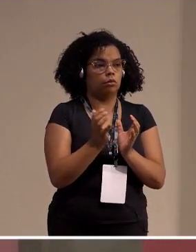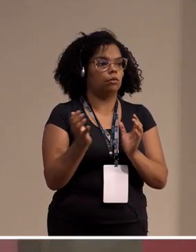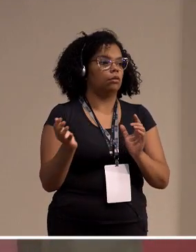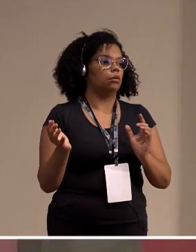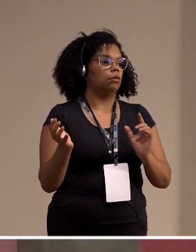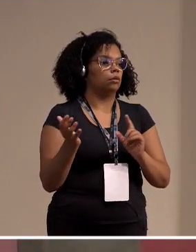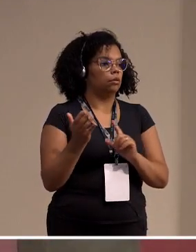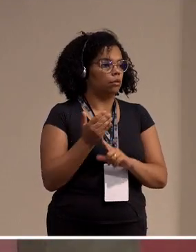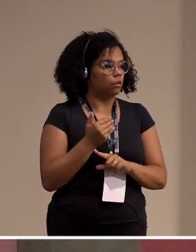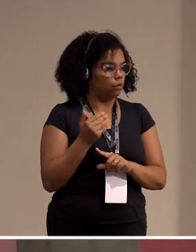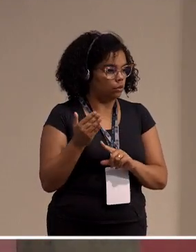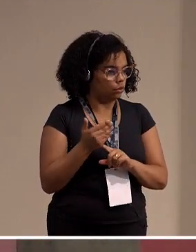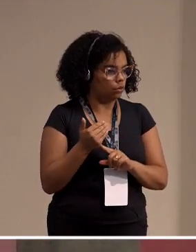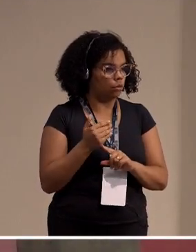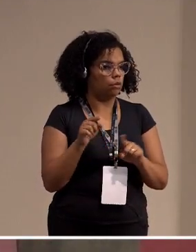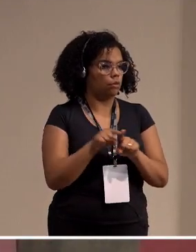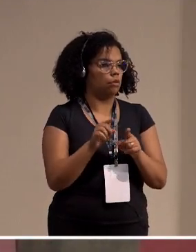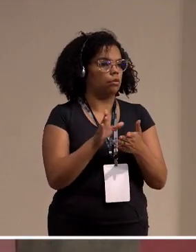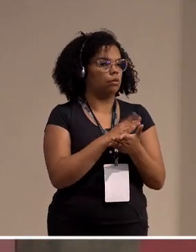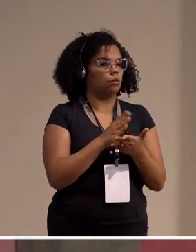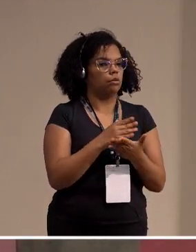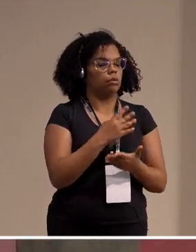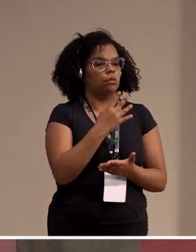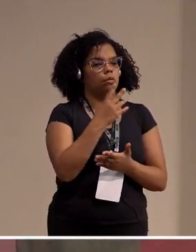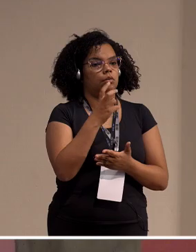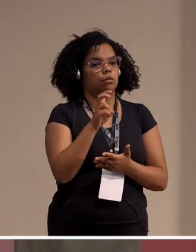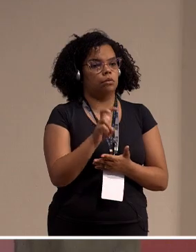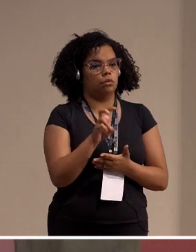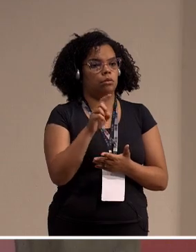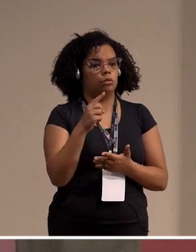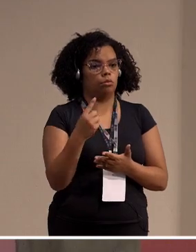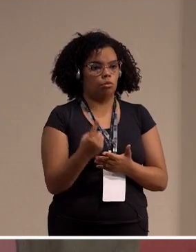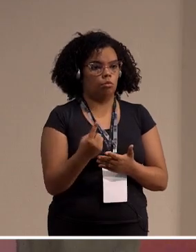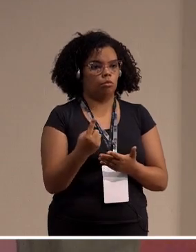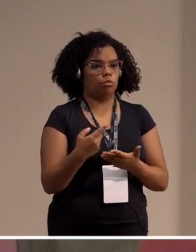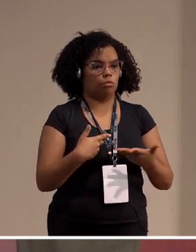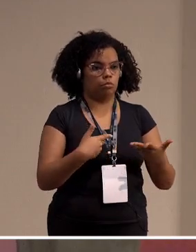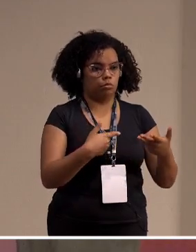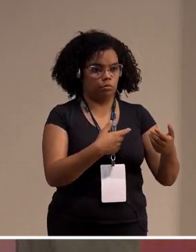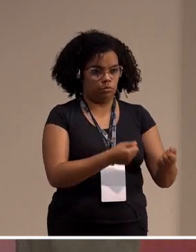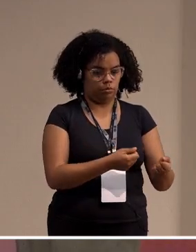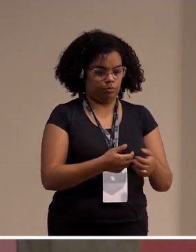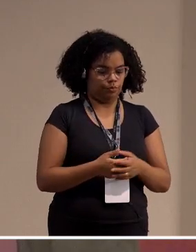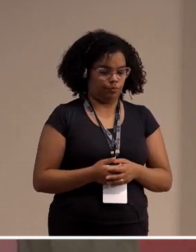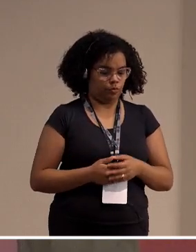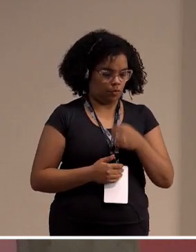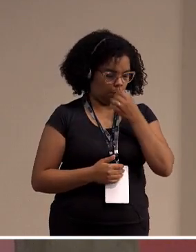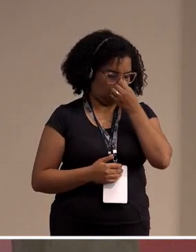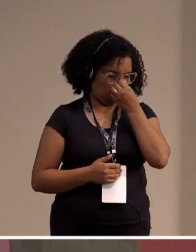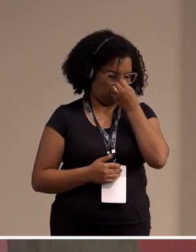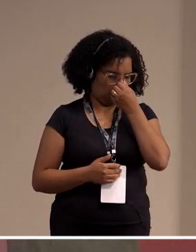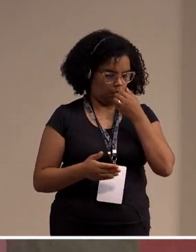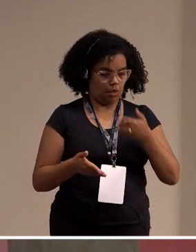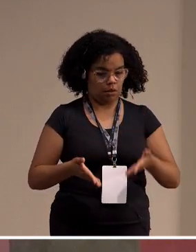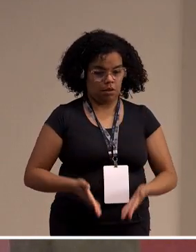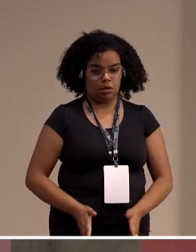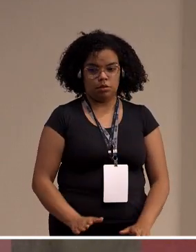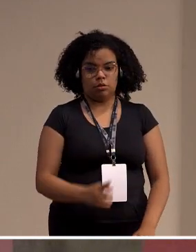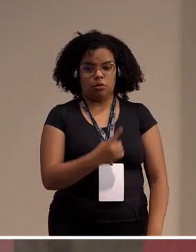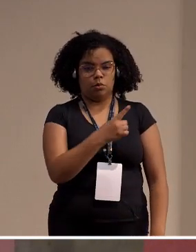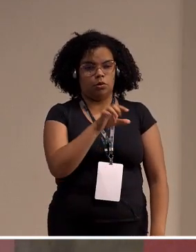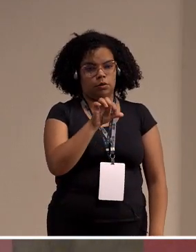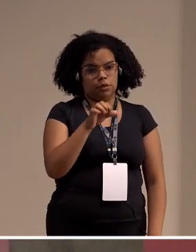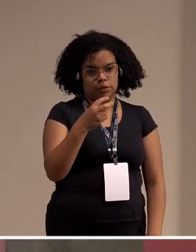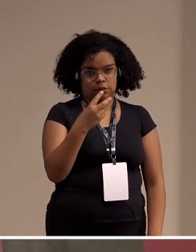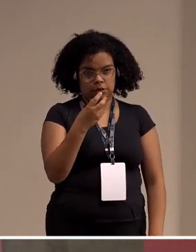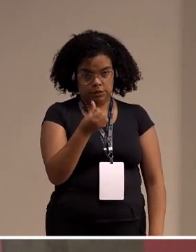do Livro e da Revista 451 pelo convite para comandar esse bate-papo. Nascido em